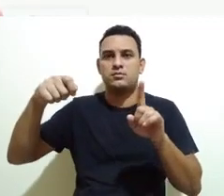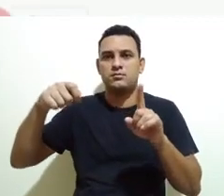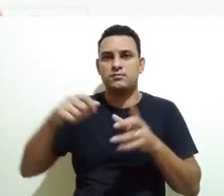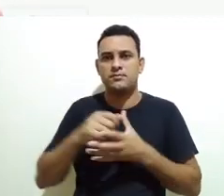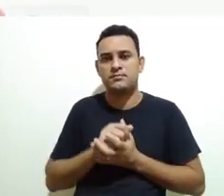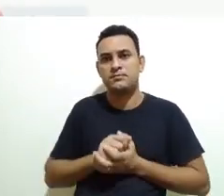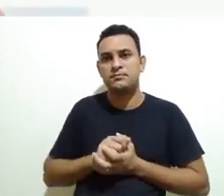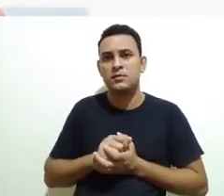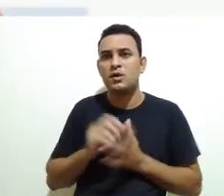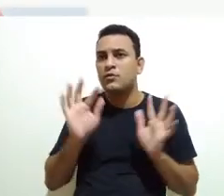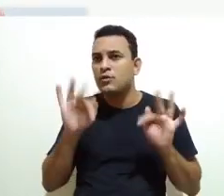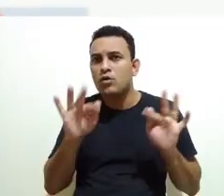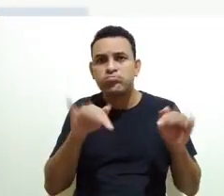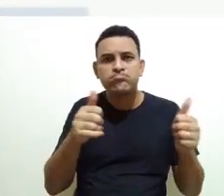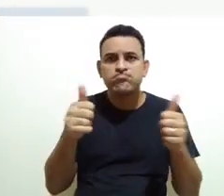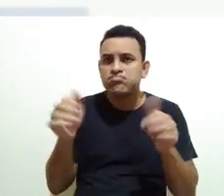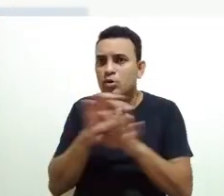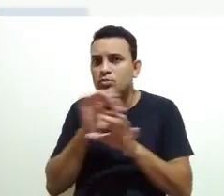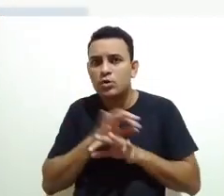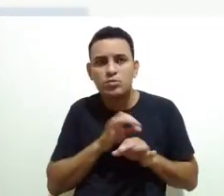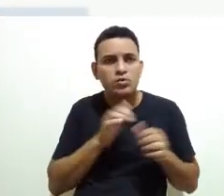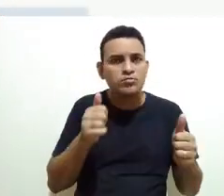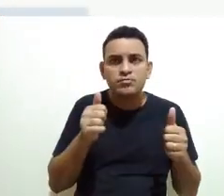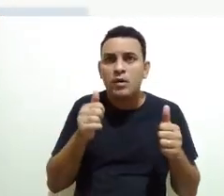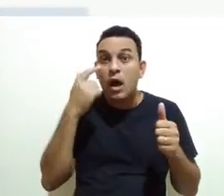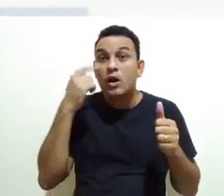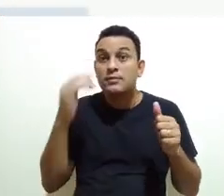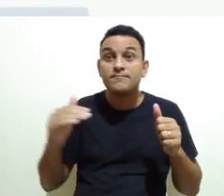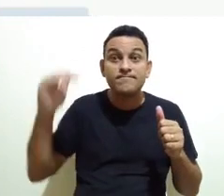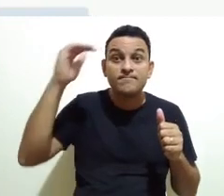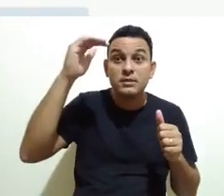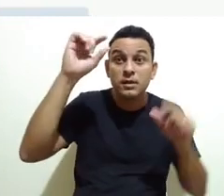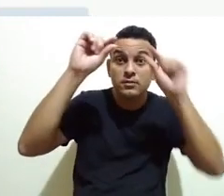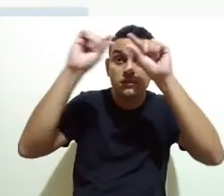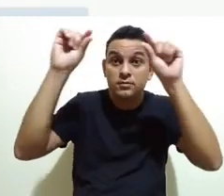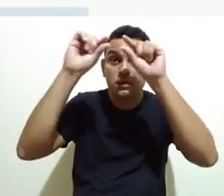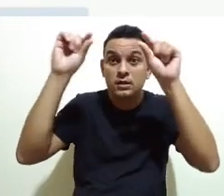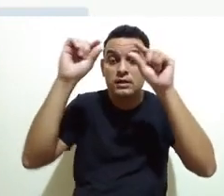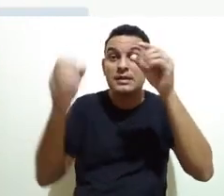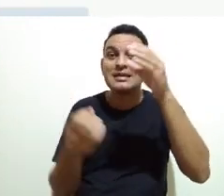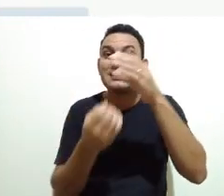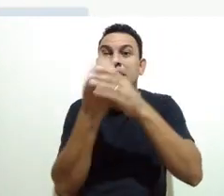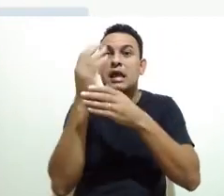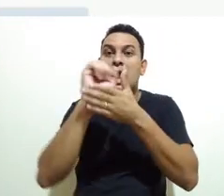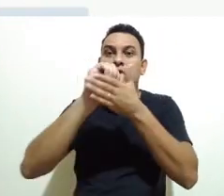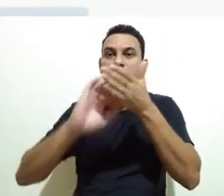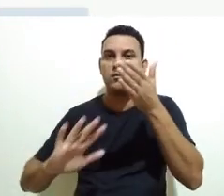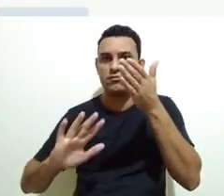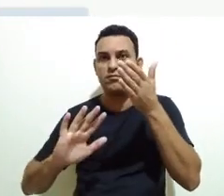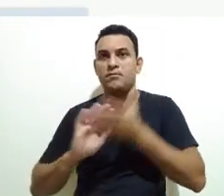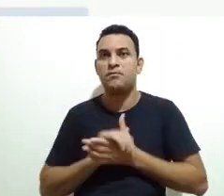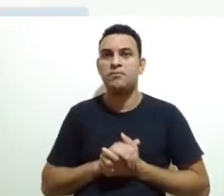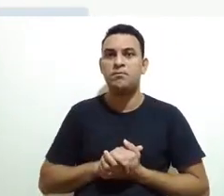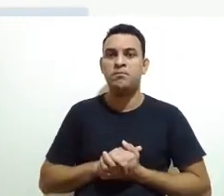Mais Rubrica. Finalizados todos os direcionamentos, localize no canto superior direito o